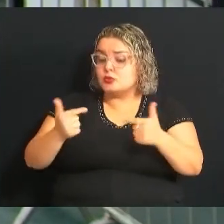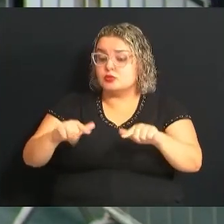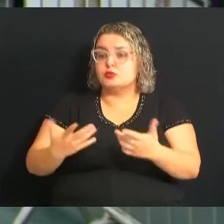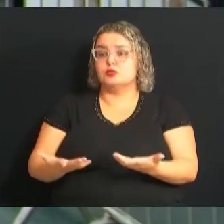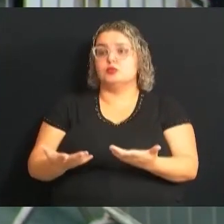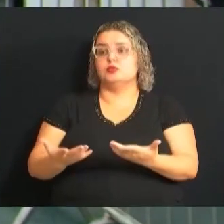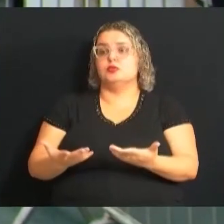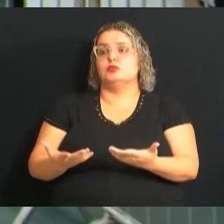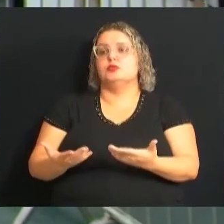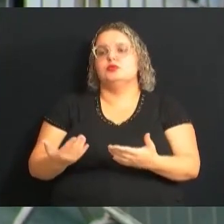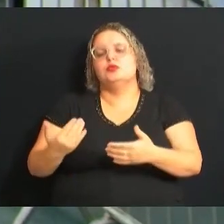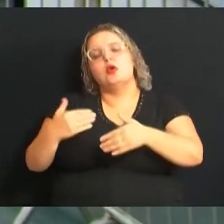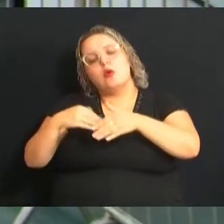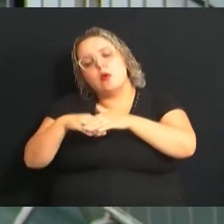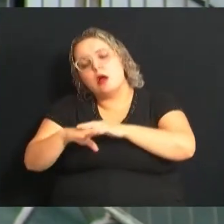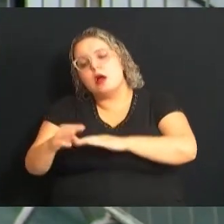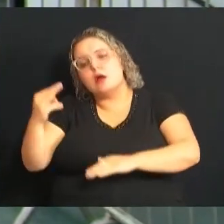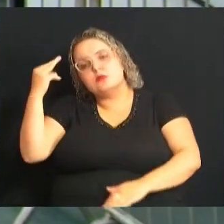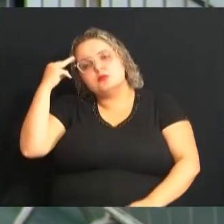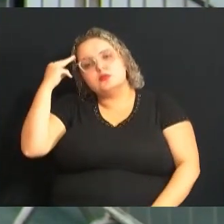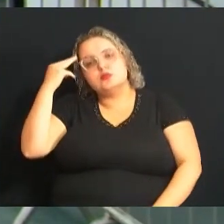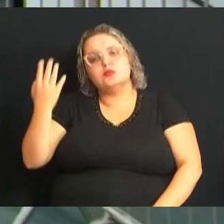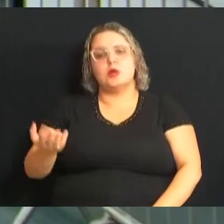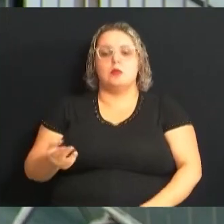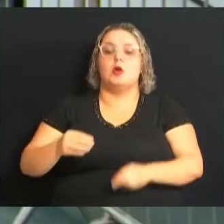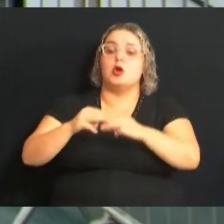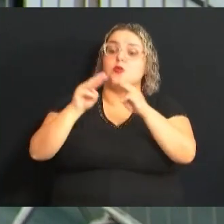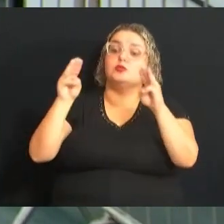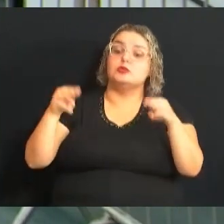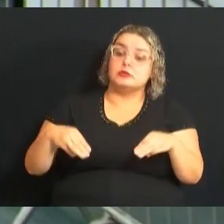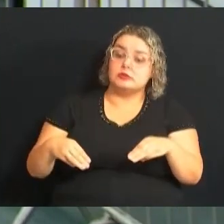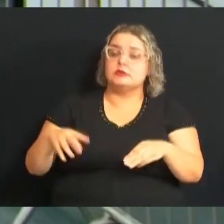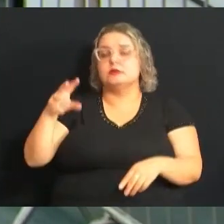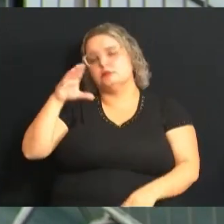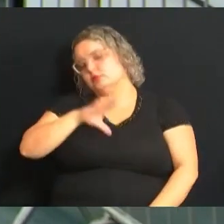ali possa ser um local de guarda do museu da cidade ou